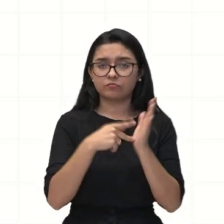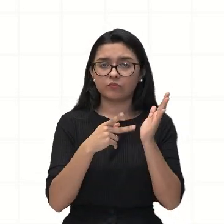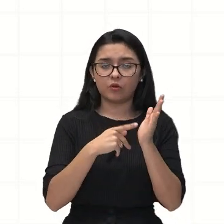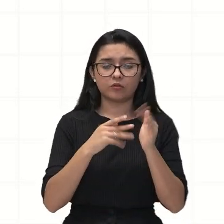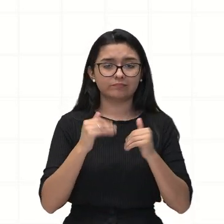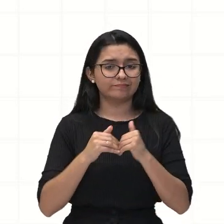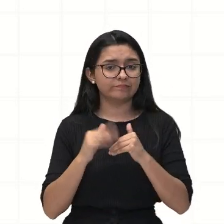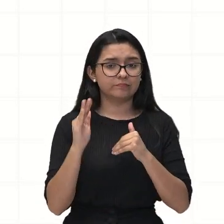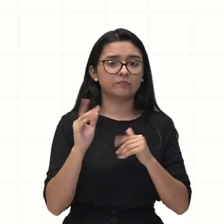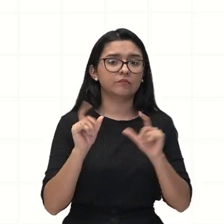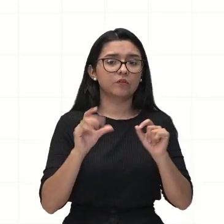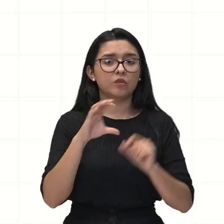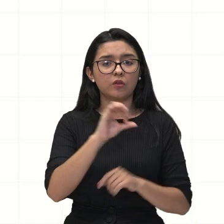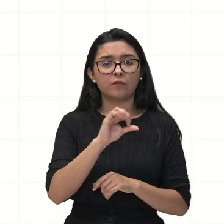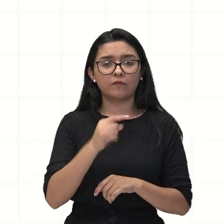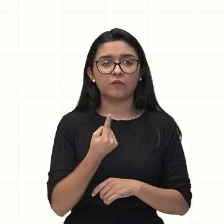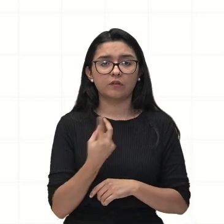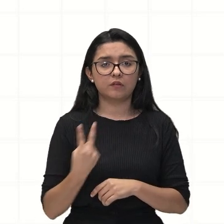né,